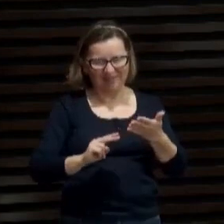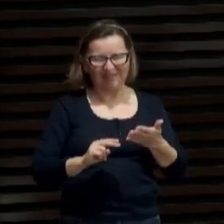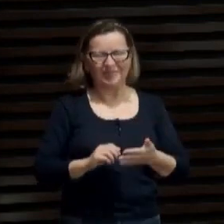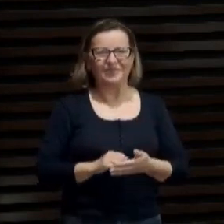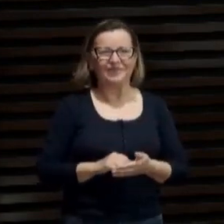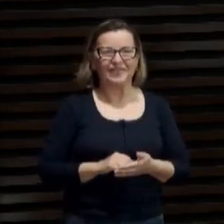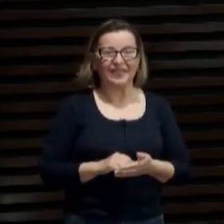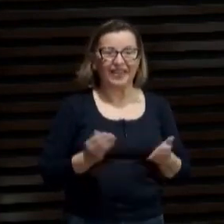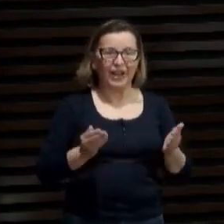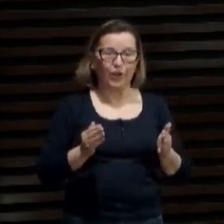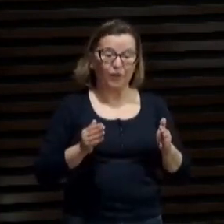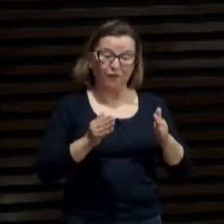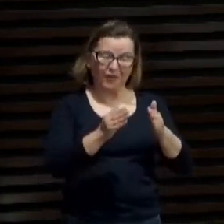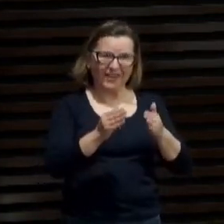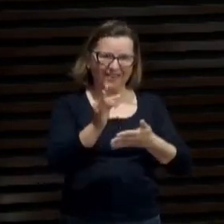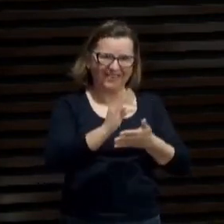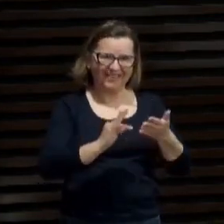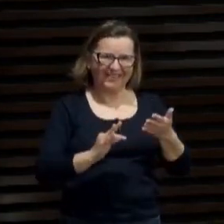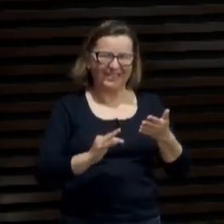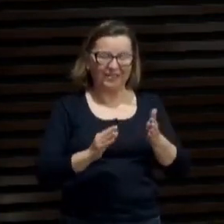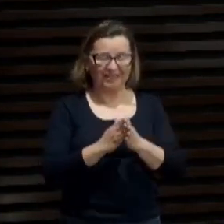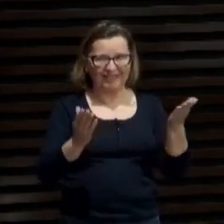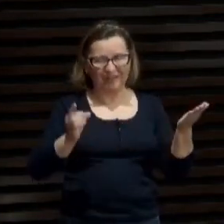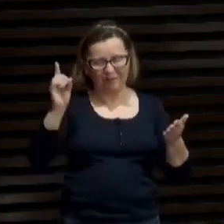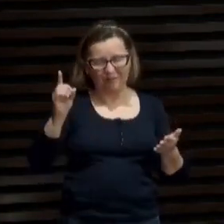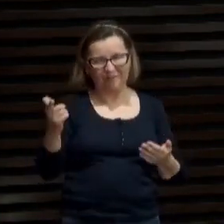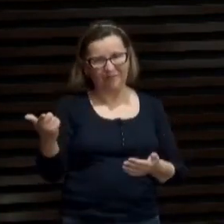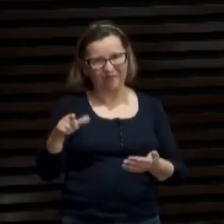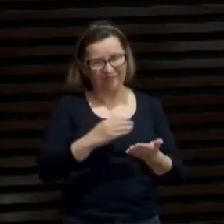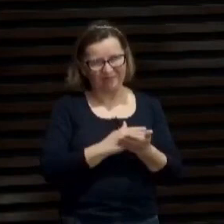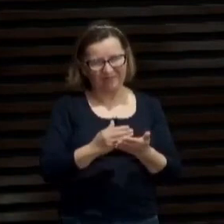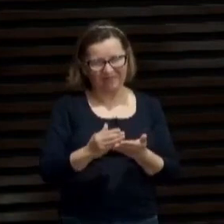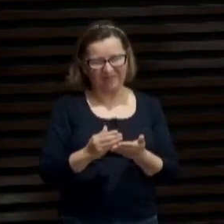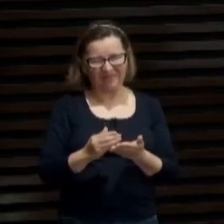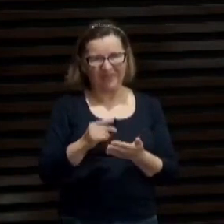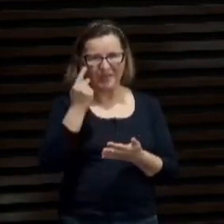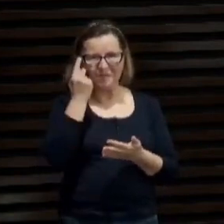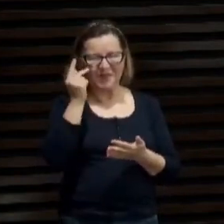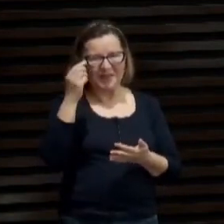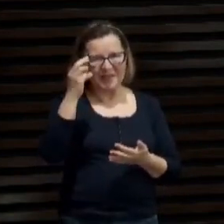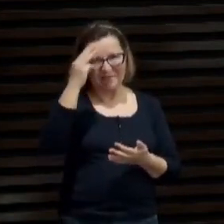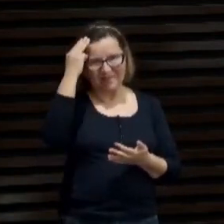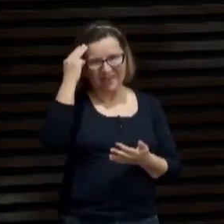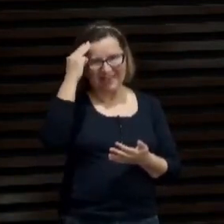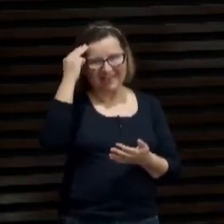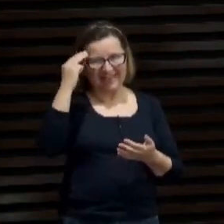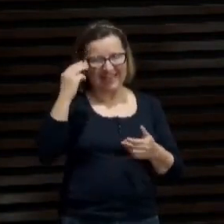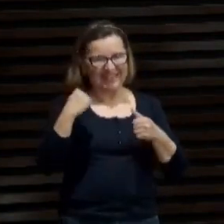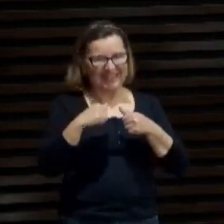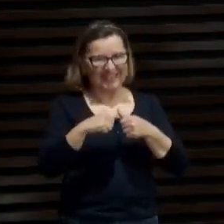no texto bíblico mesmo. Voltando agora então do início, para nós meditarmos nessa maravilha desse texto.